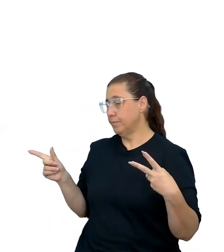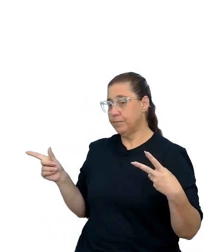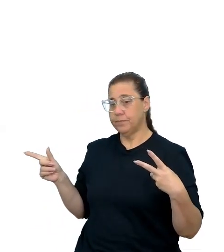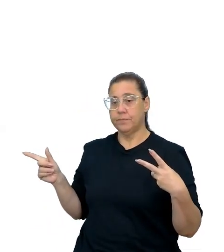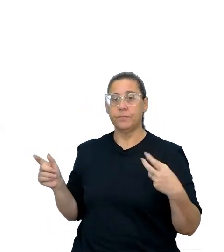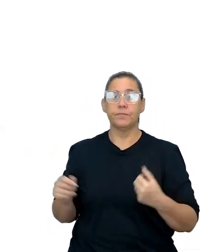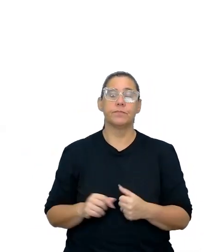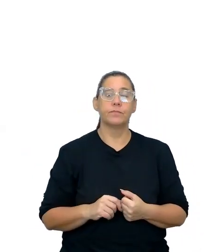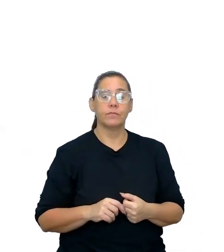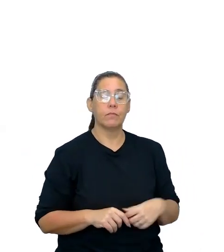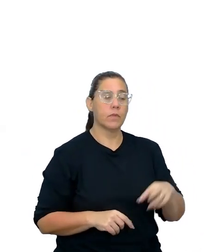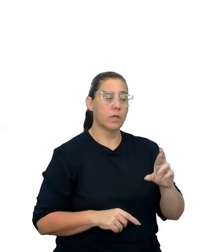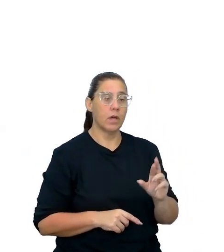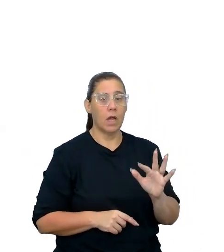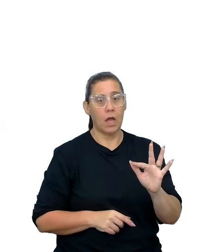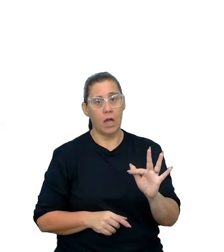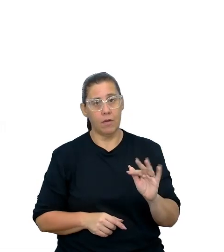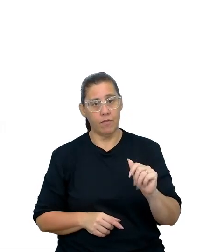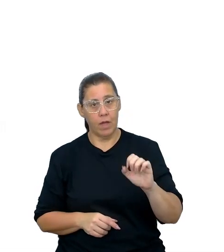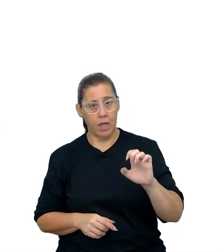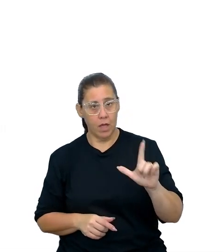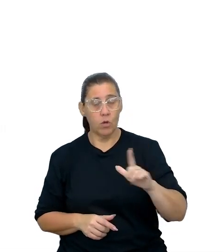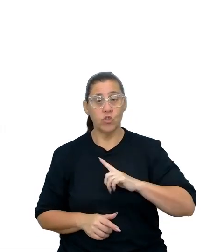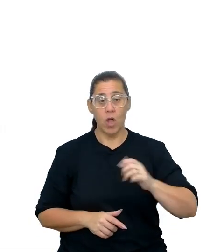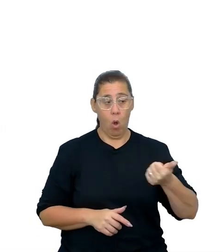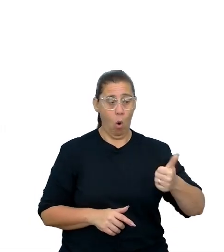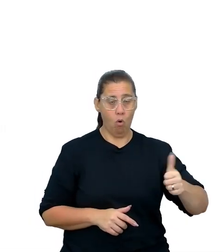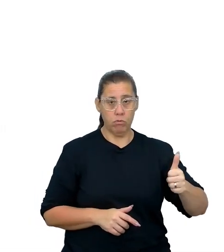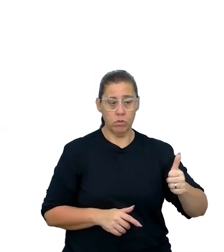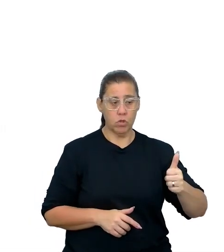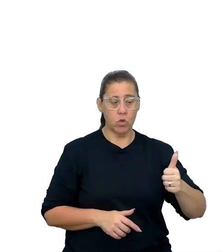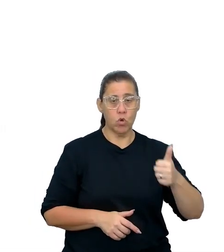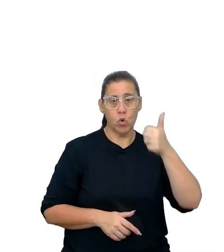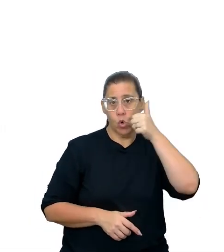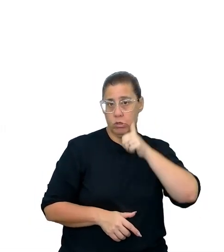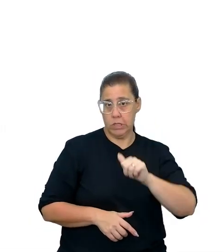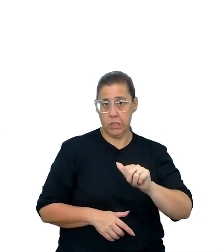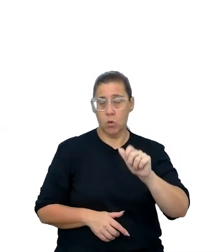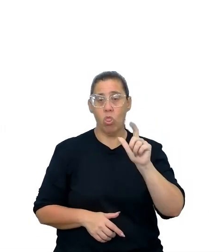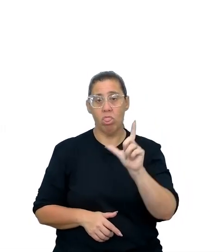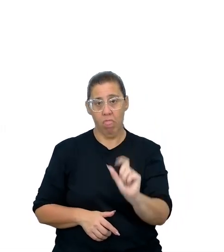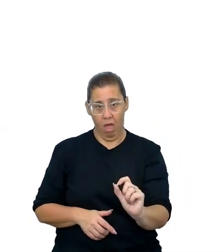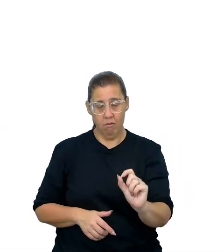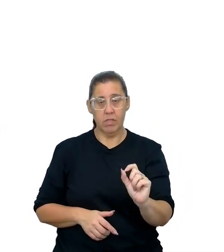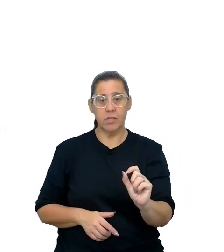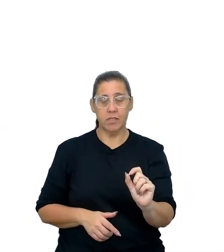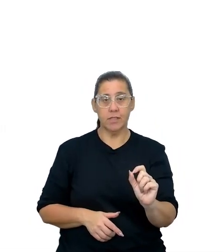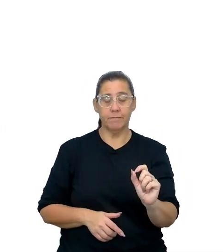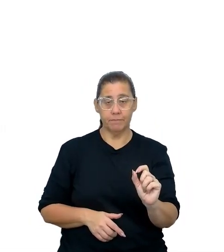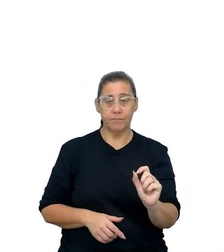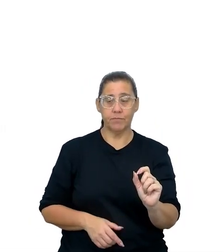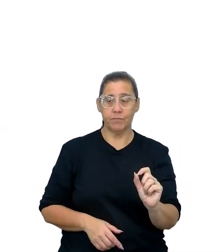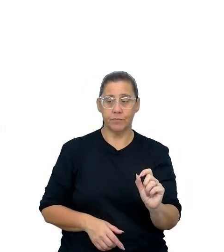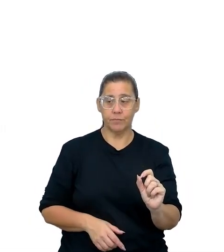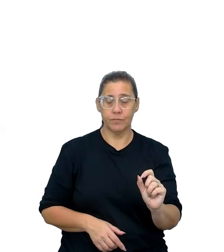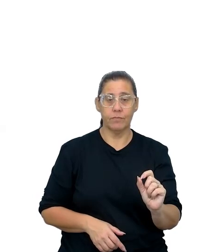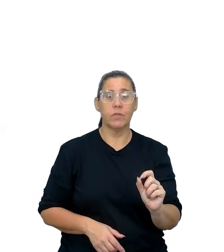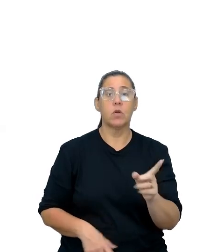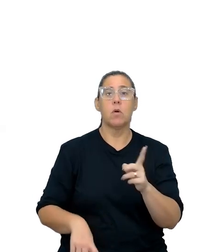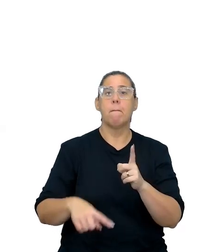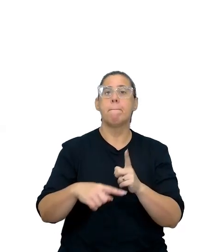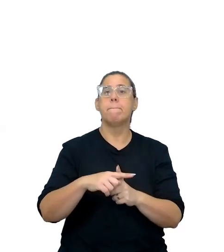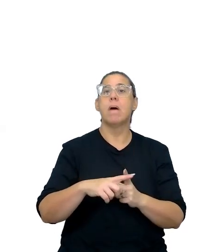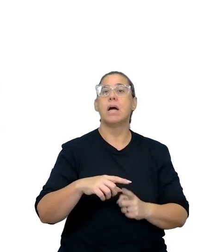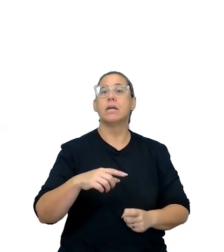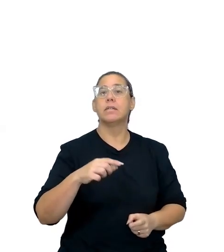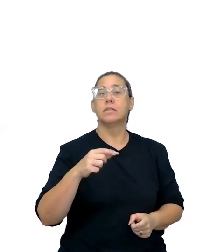que Rafael tinha 11 figurinhas. Ganhou 10 na primeira rodada do jogo de bafo e